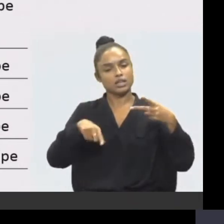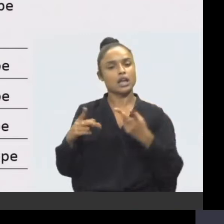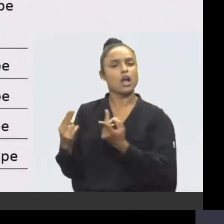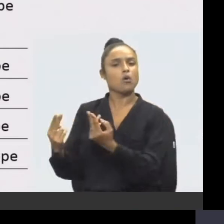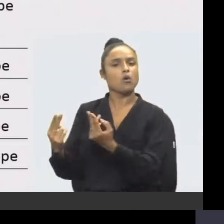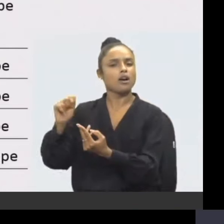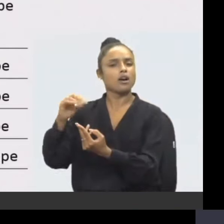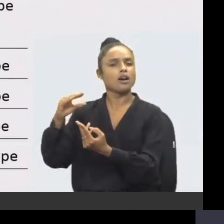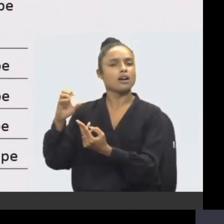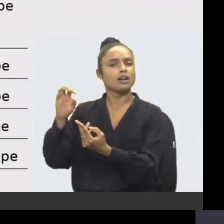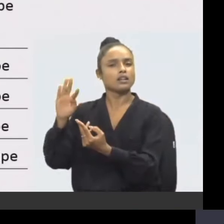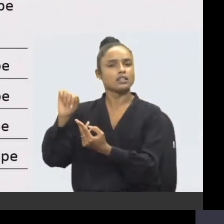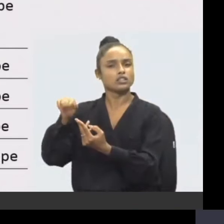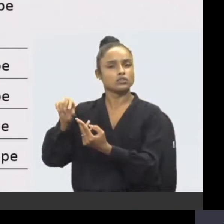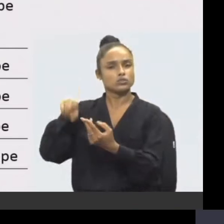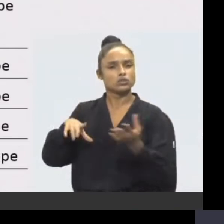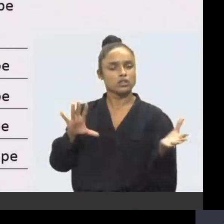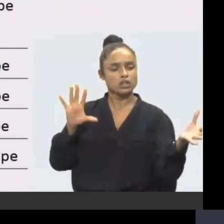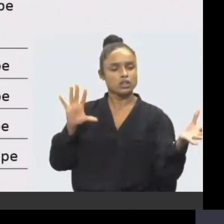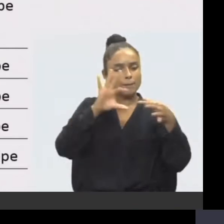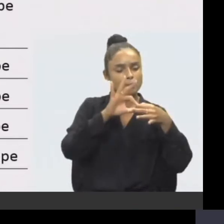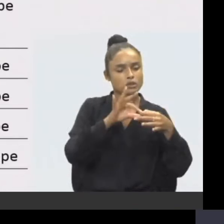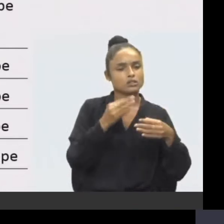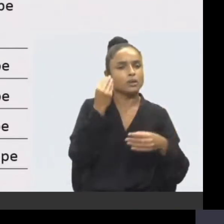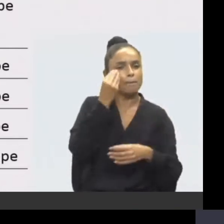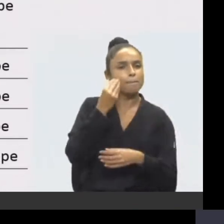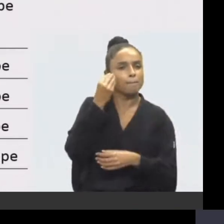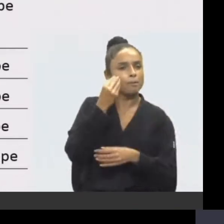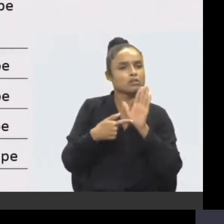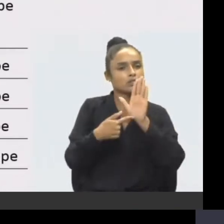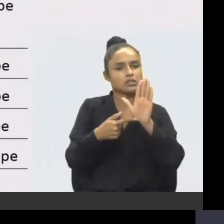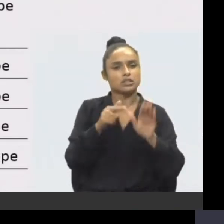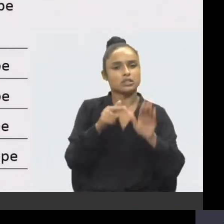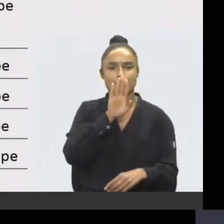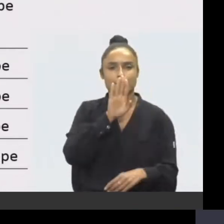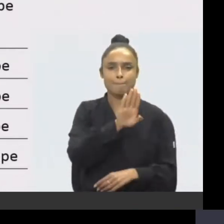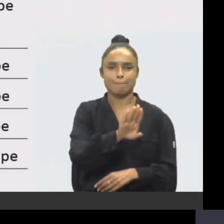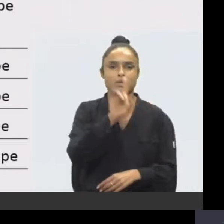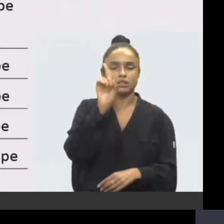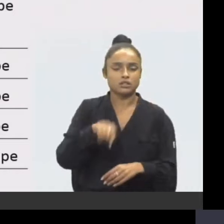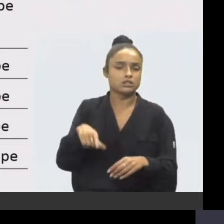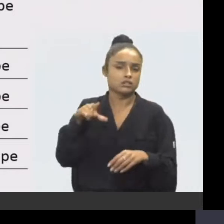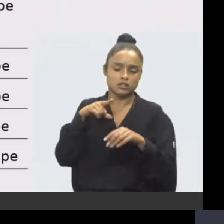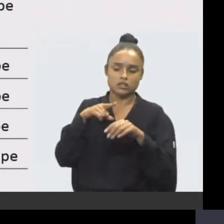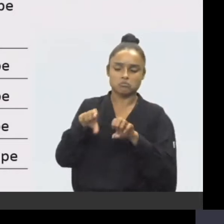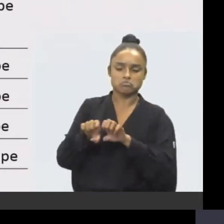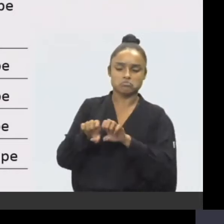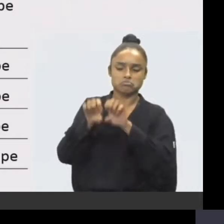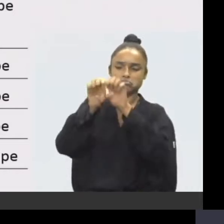amostra B ou como composto B, sendo que ele também apresenta uma estrutura semelhante.